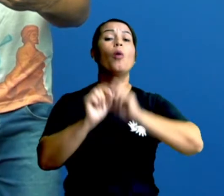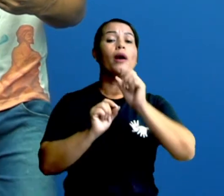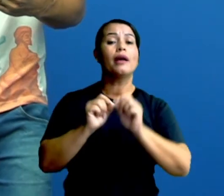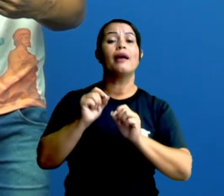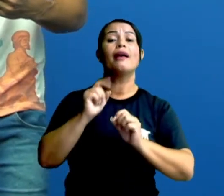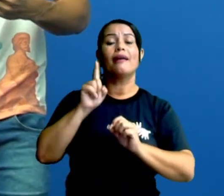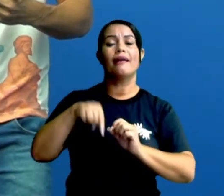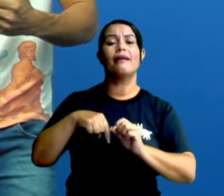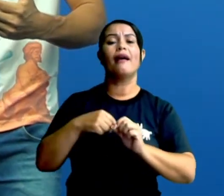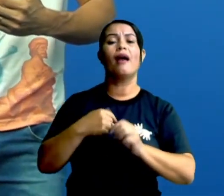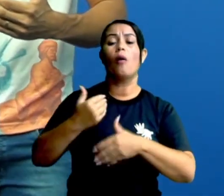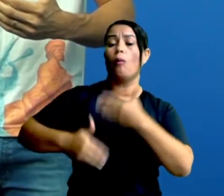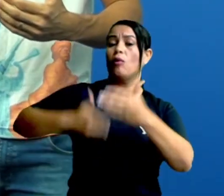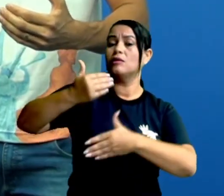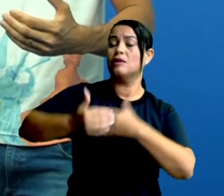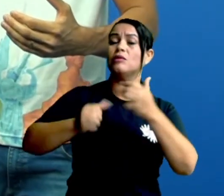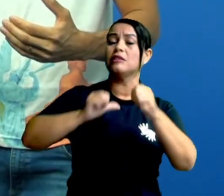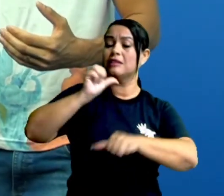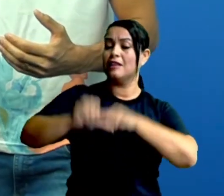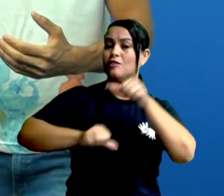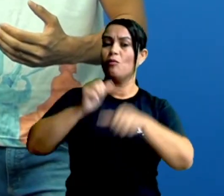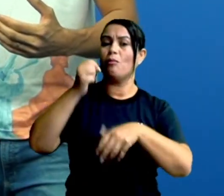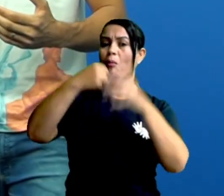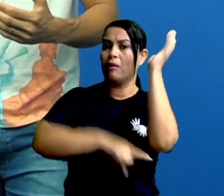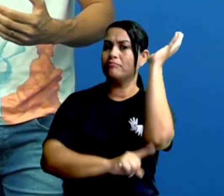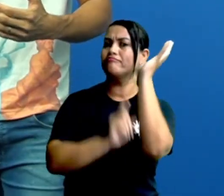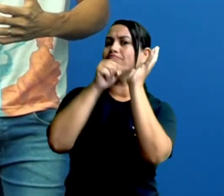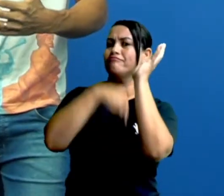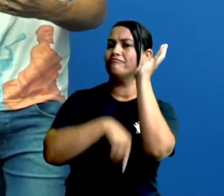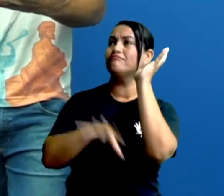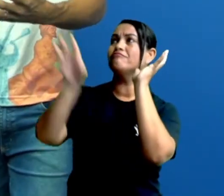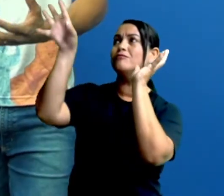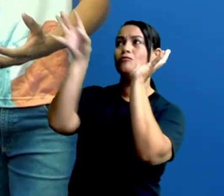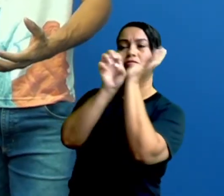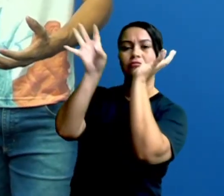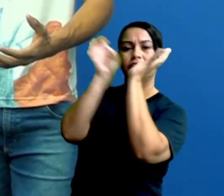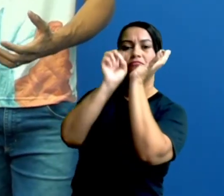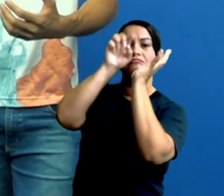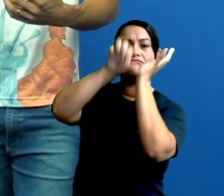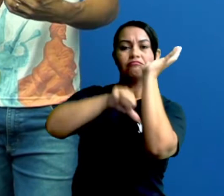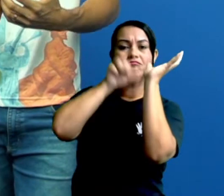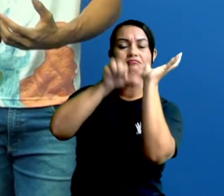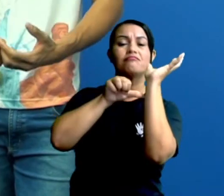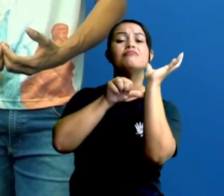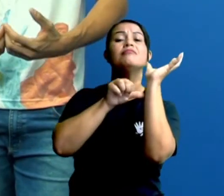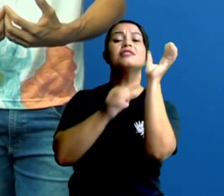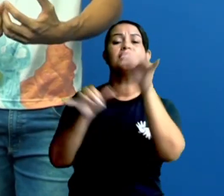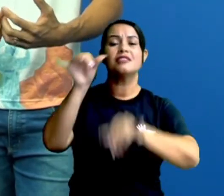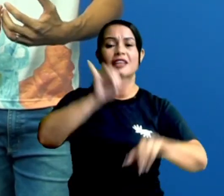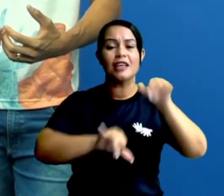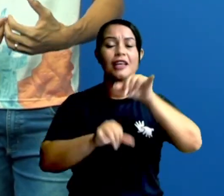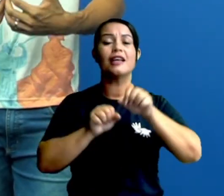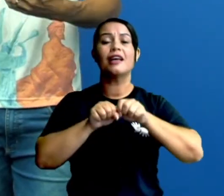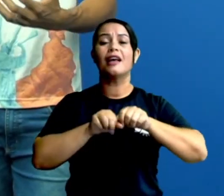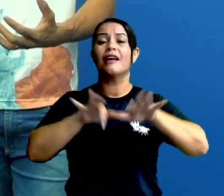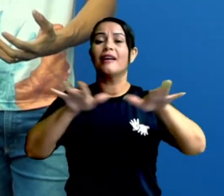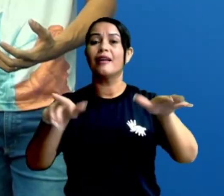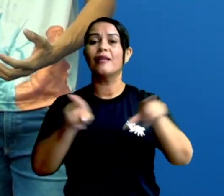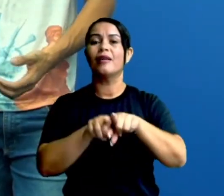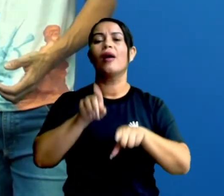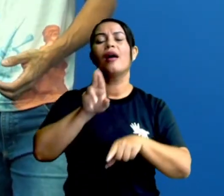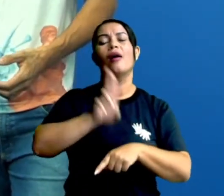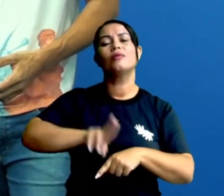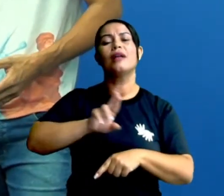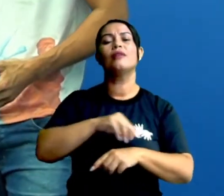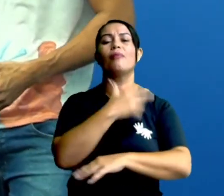fotossíntese é o processo de transformação da energia luminosa em energia química e é um processo utilizado pelas